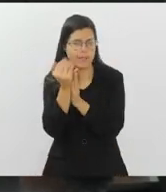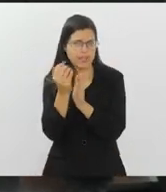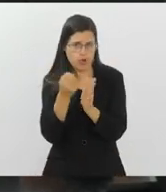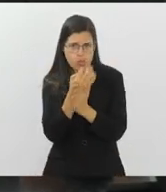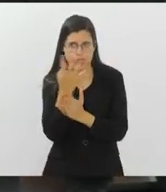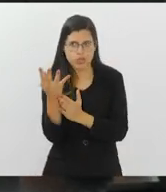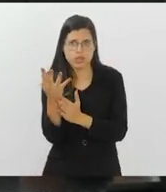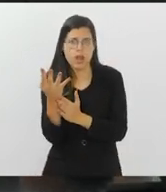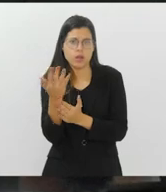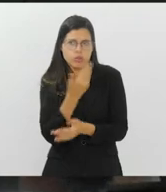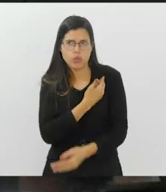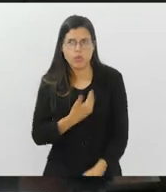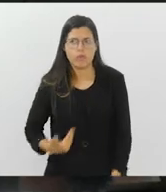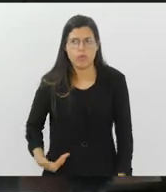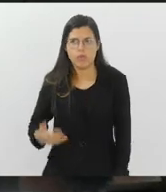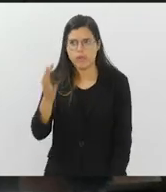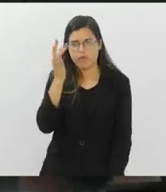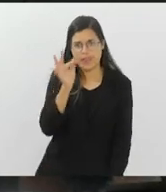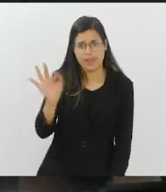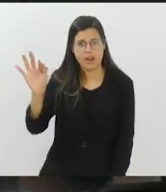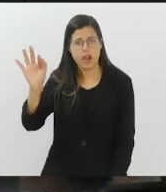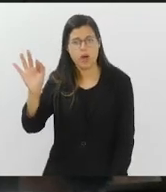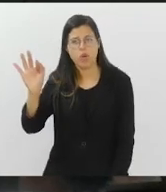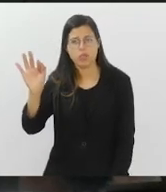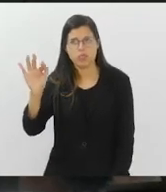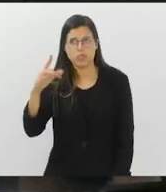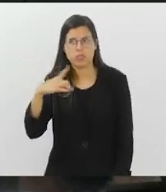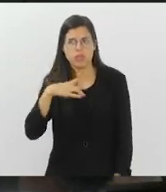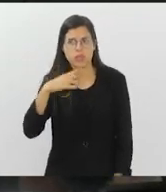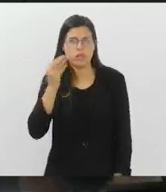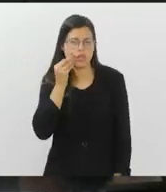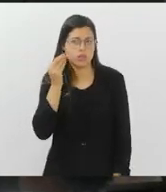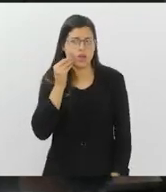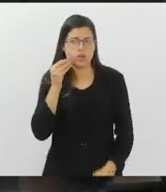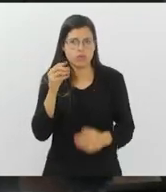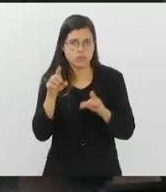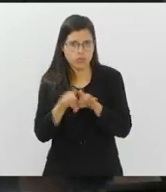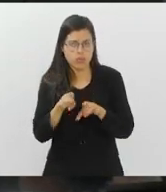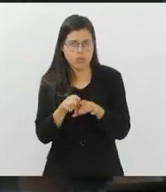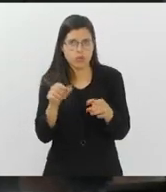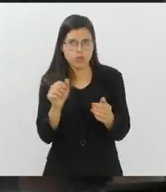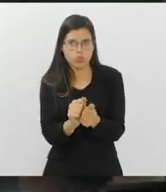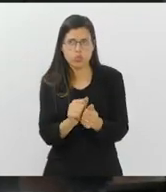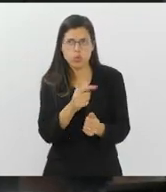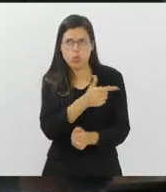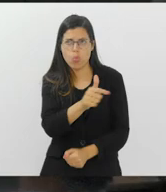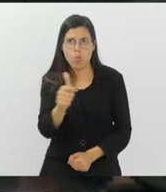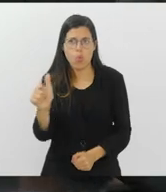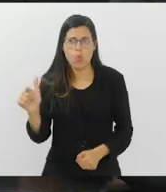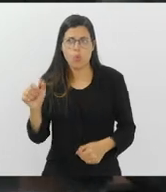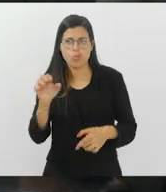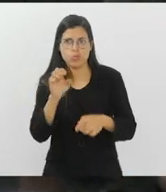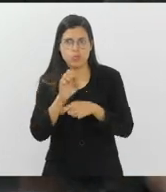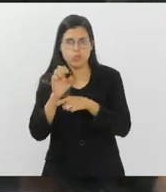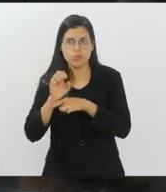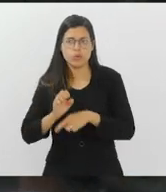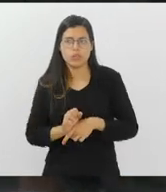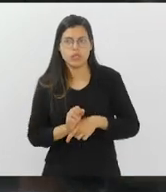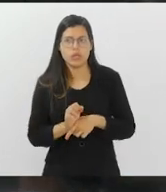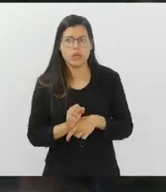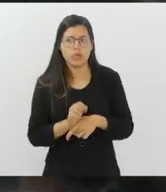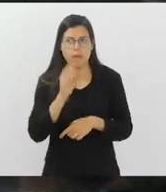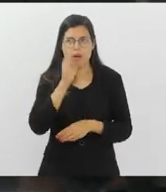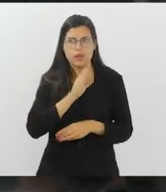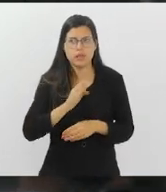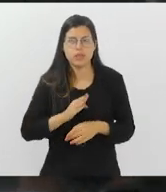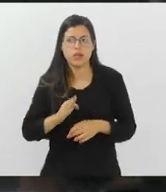do governo federal. E, além disso, a gente tem procurado, junto aos outros órgãos do Estado brasileiro, para que aqueles